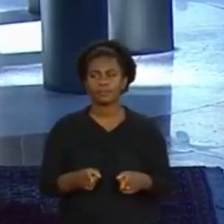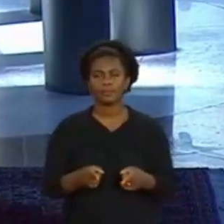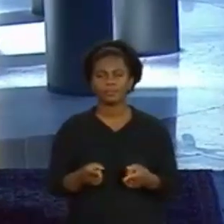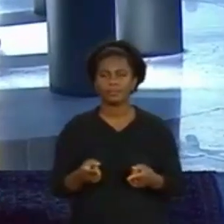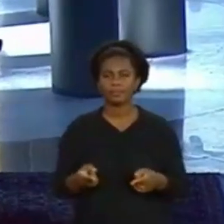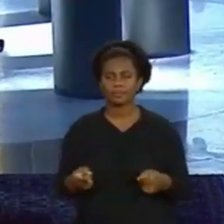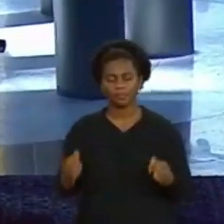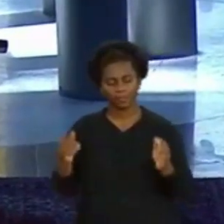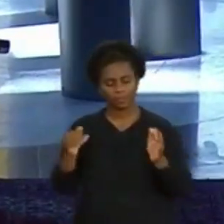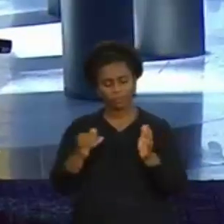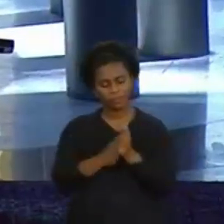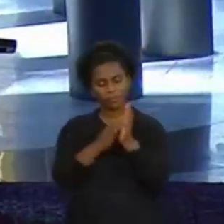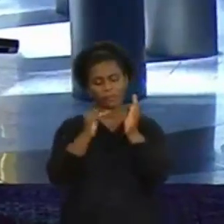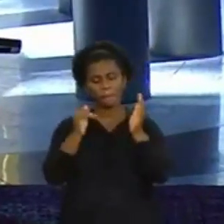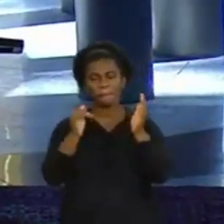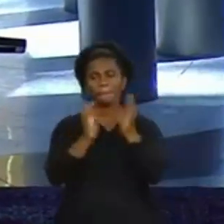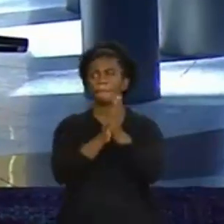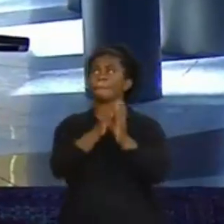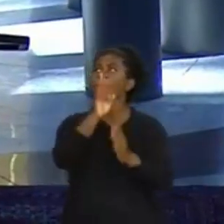Louvado seja Deus.